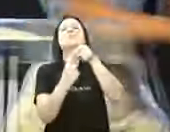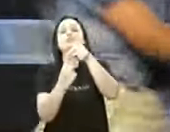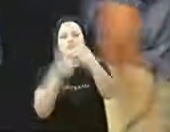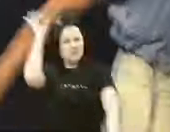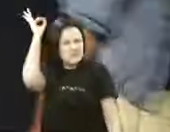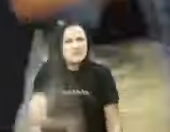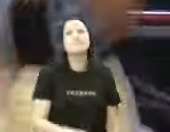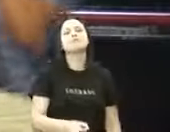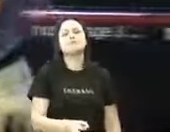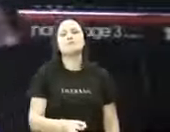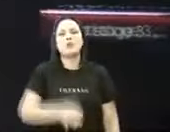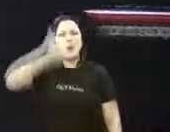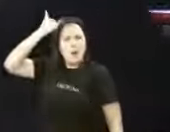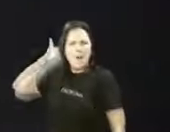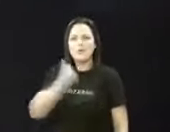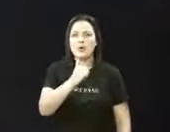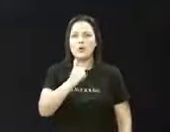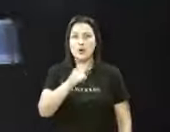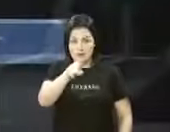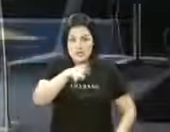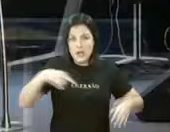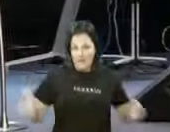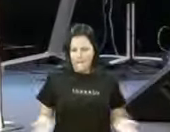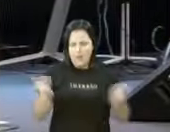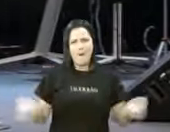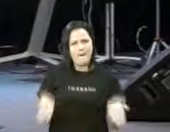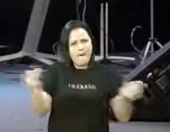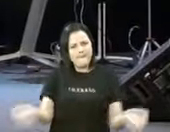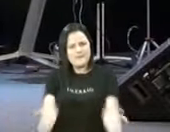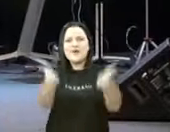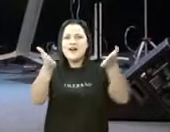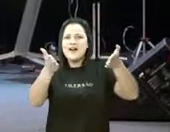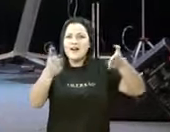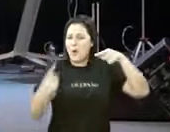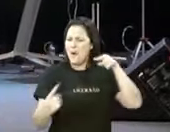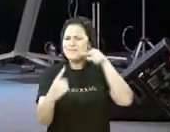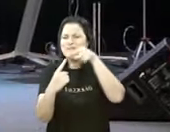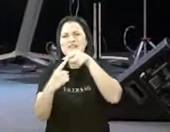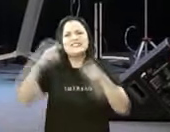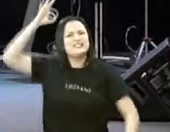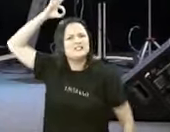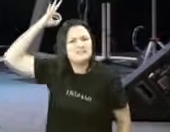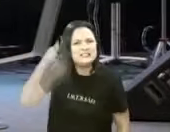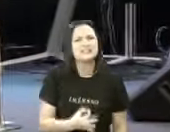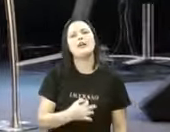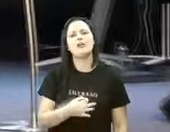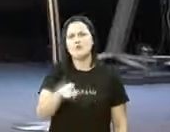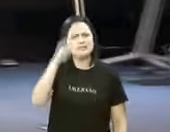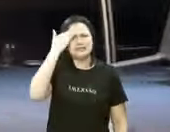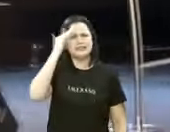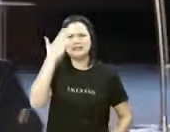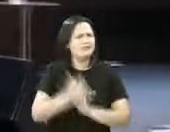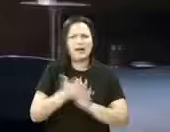uma palavra para alguém: tu está sendo empurrado na direção certa, tu não está entendendo nada, mas olha o